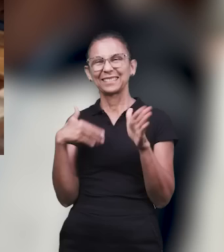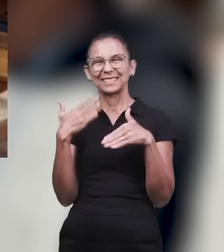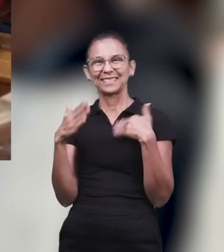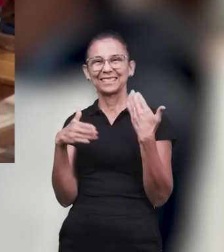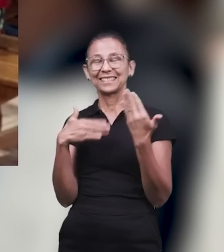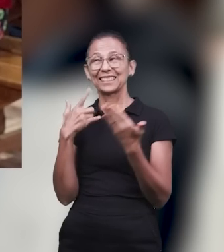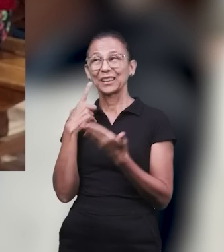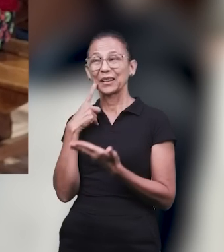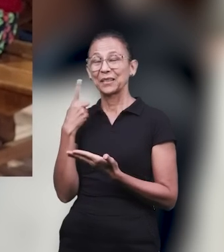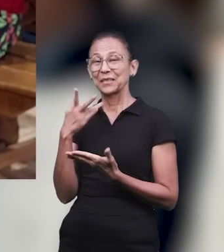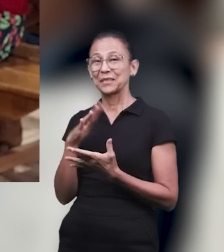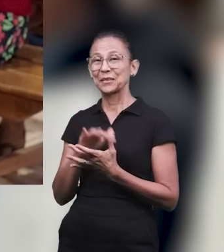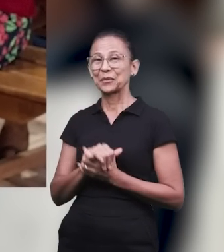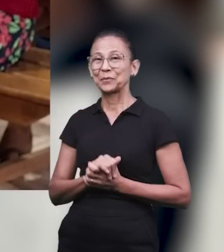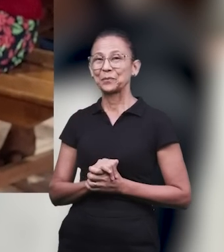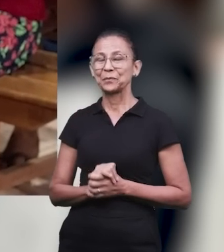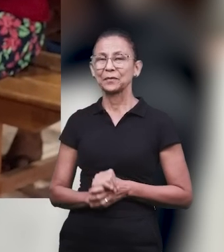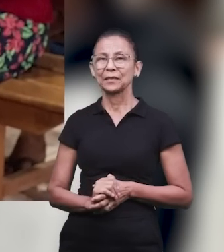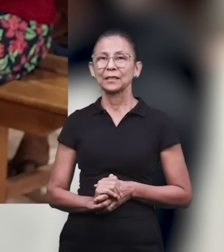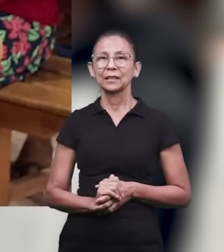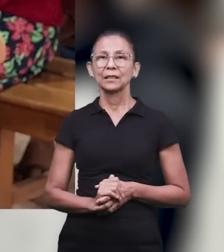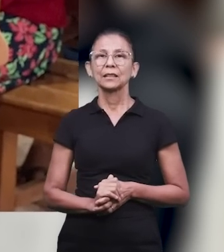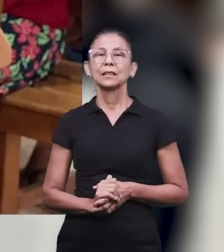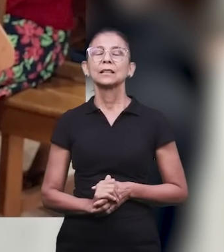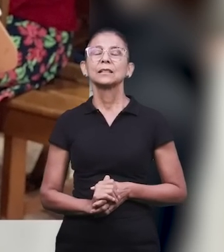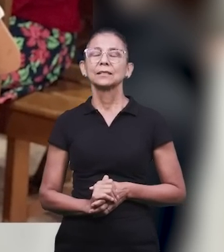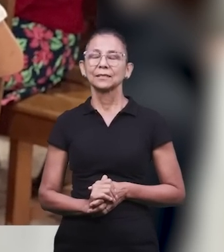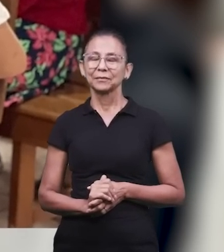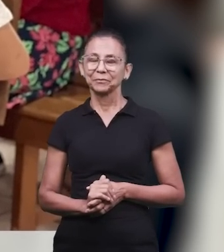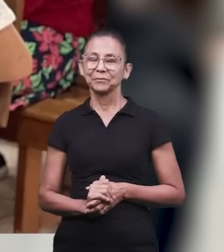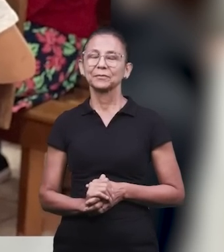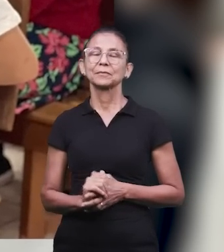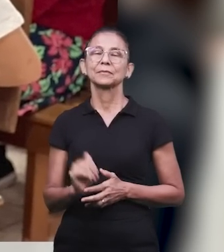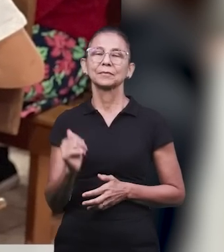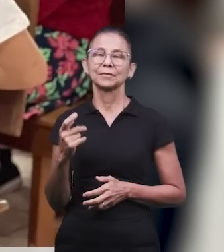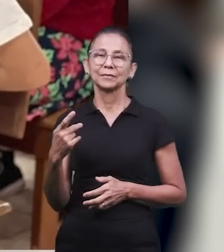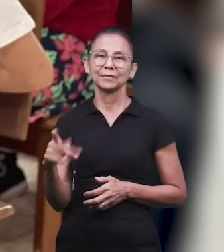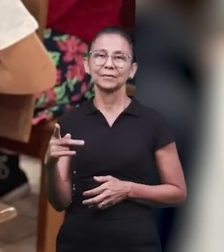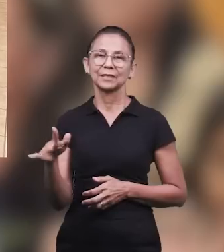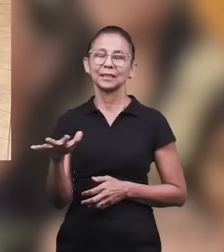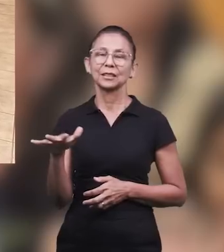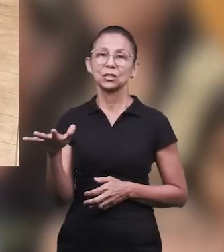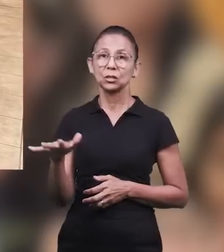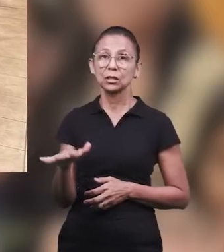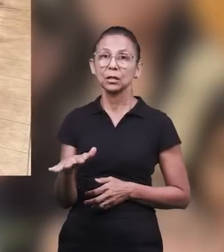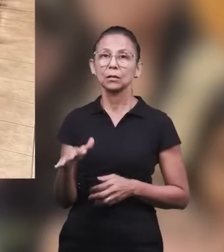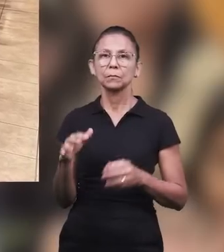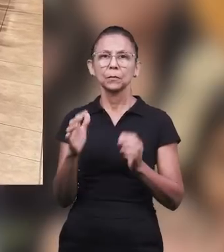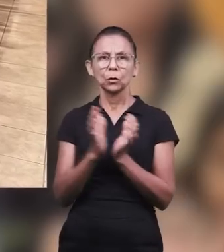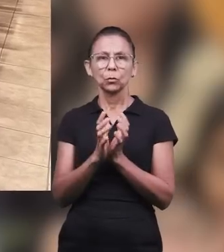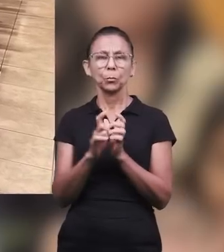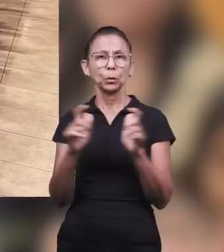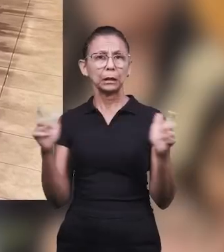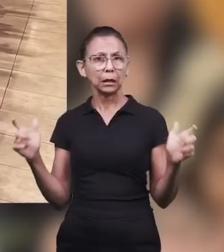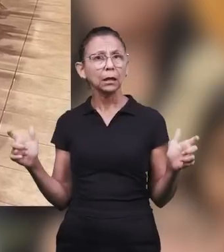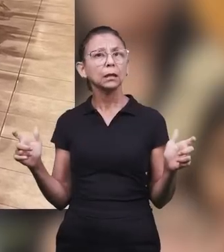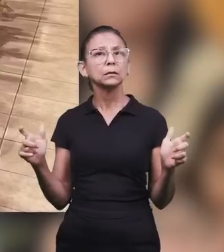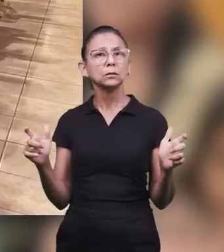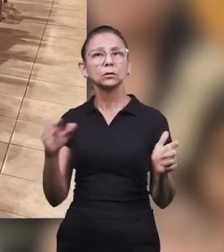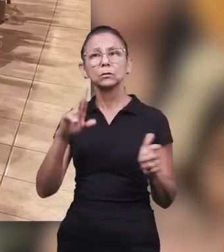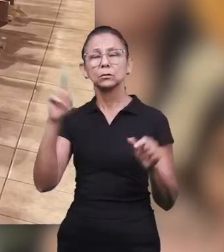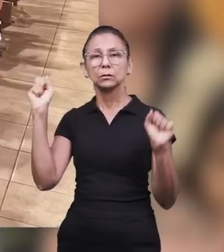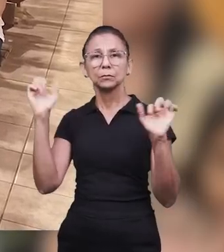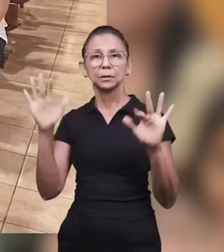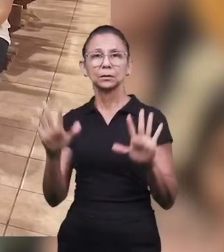deles. E em Carnaubal, a 200 quilômetros de Fortaleza, também tivemos um bom número de crianças recebendo uma bênção da parte